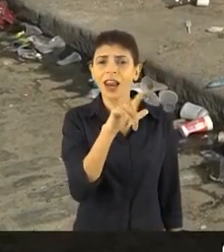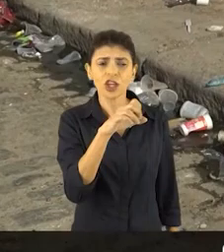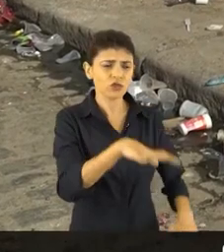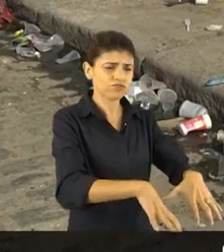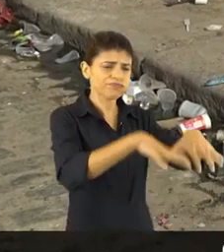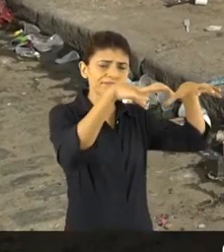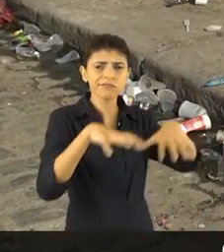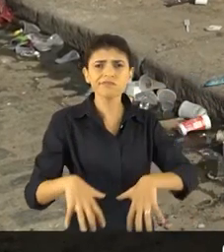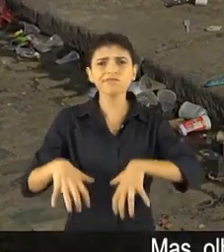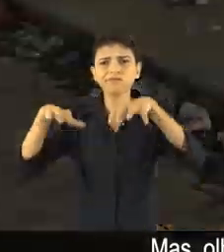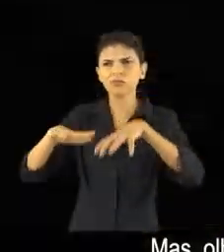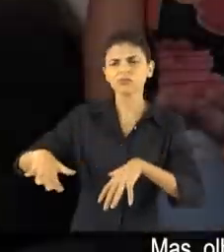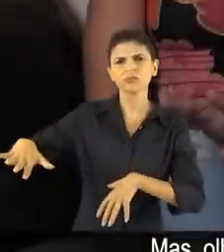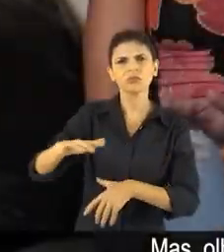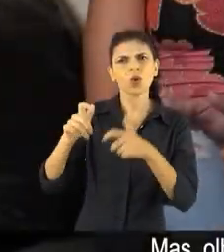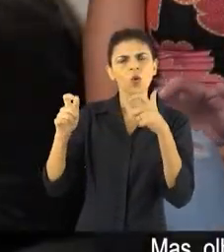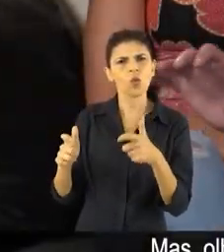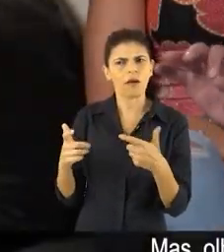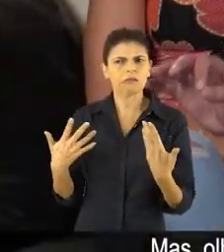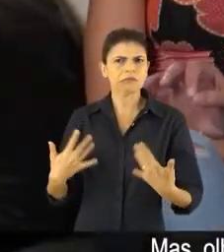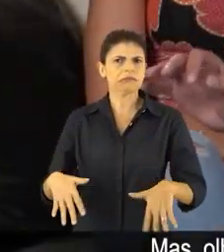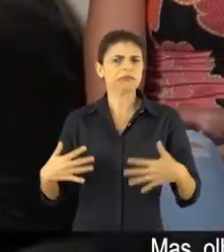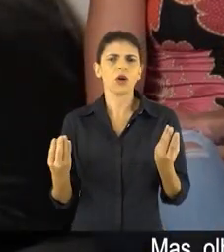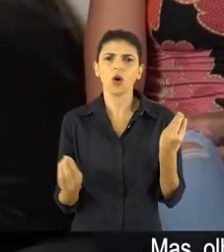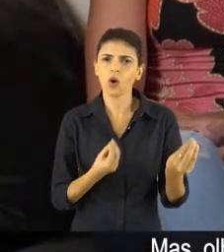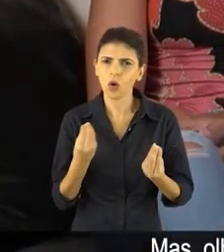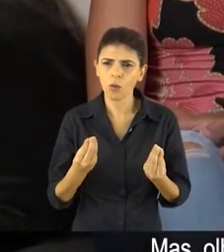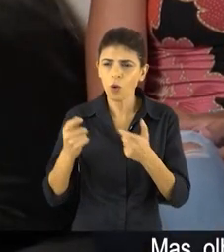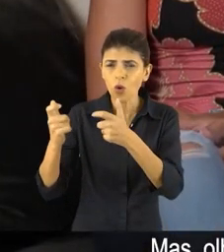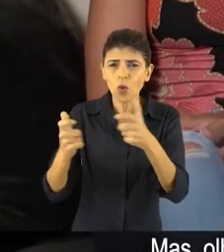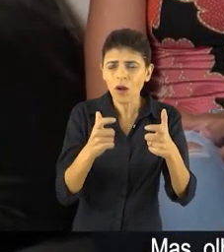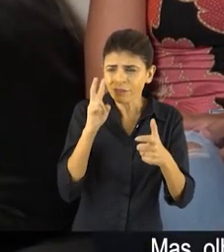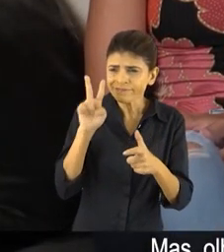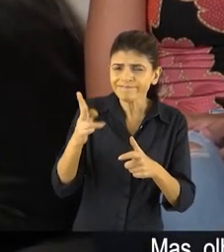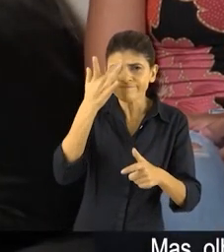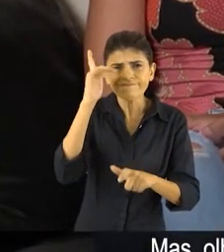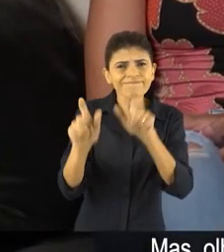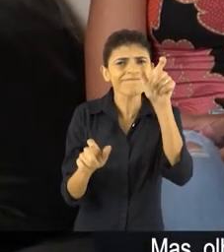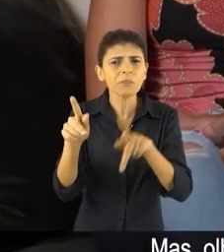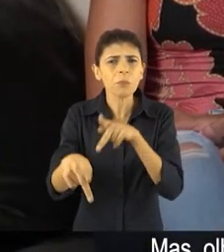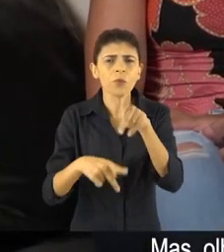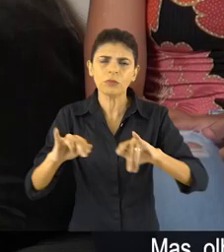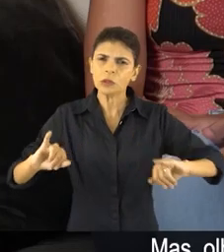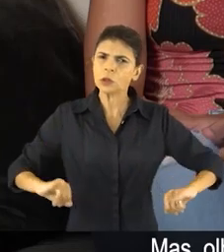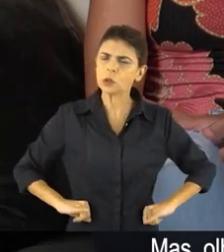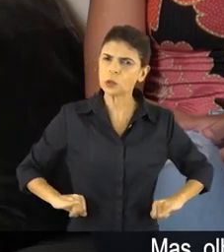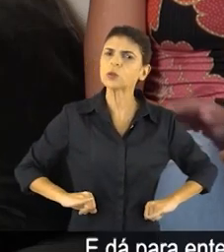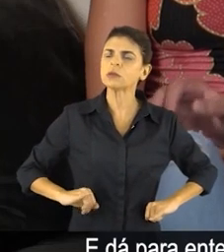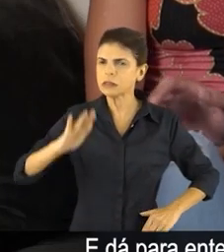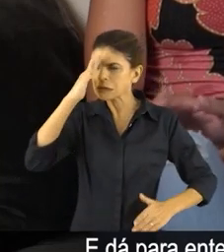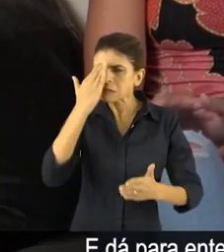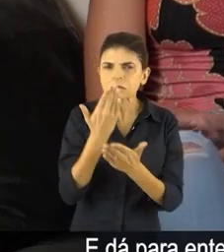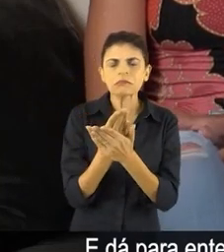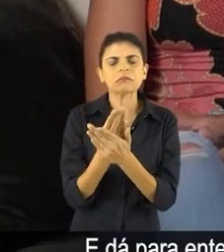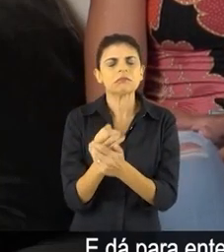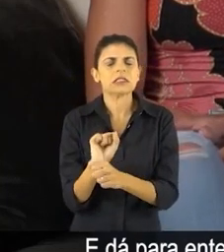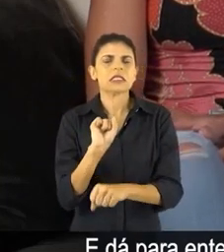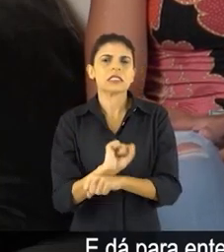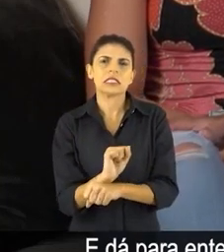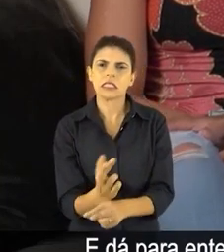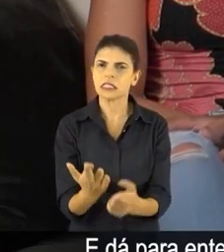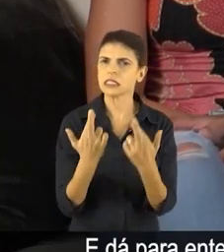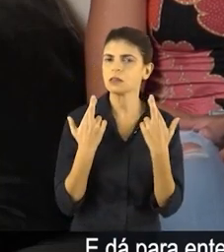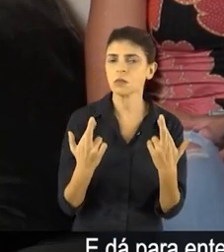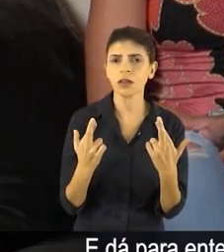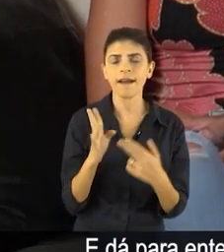nobres e históricas. Mas olha, mesmo nos lugares mais sofridos, o que não falta é esperança. E dá para entender por